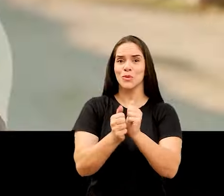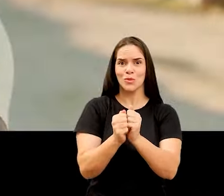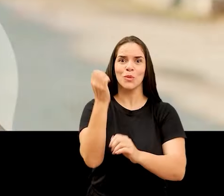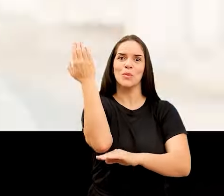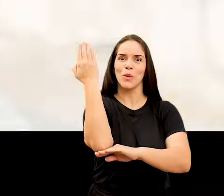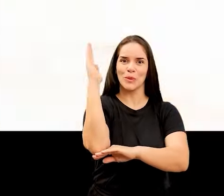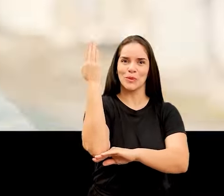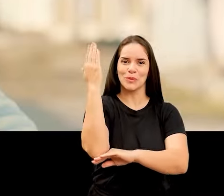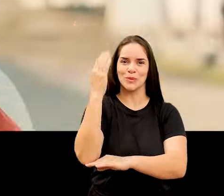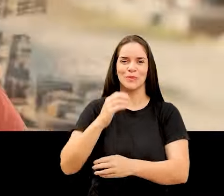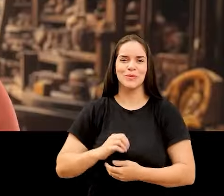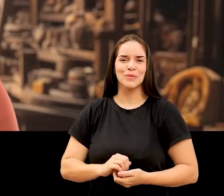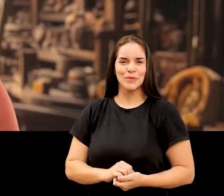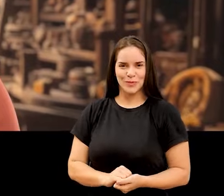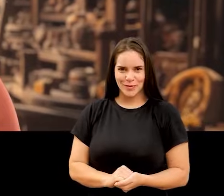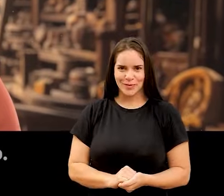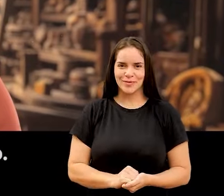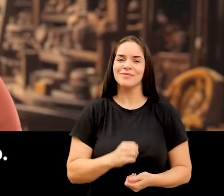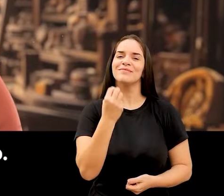Arte em Madeira.